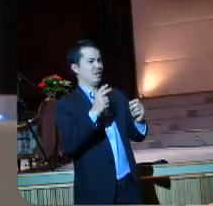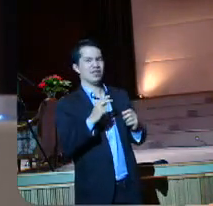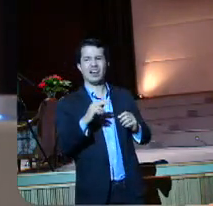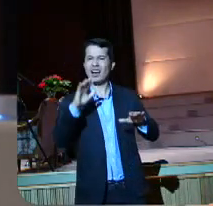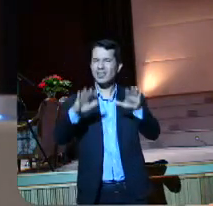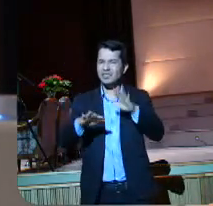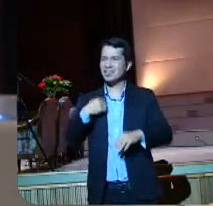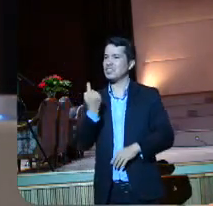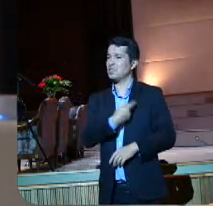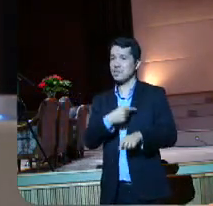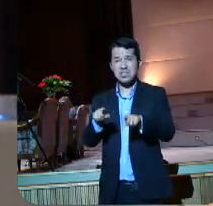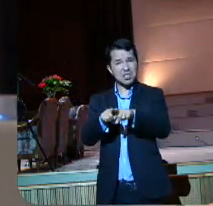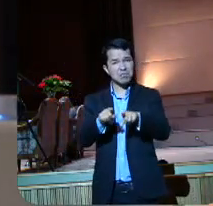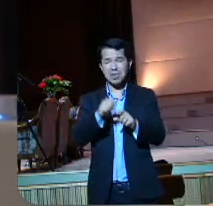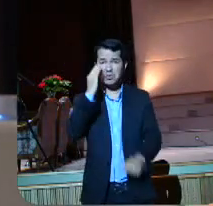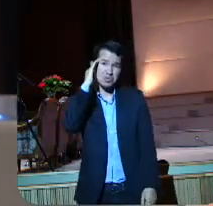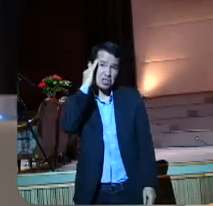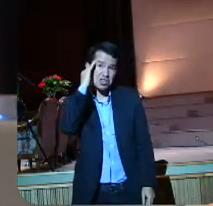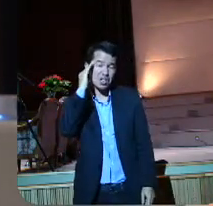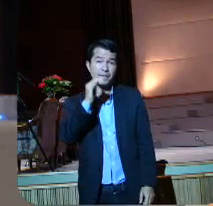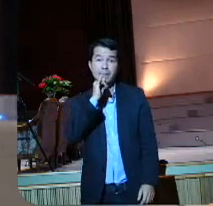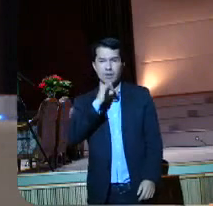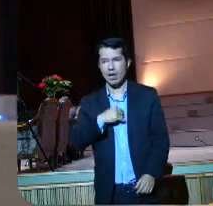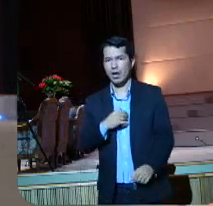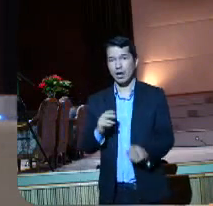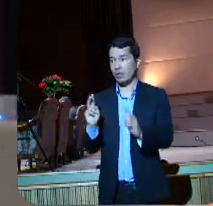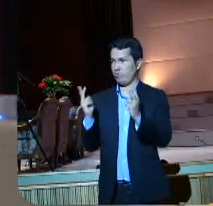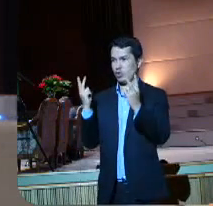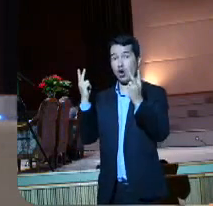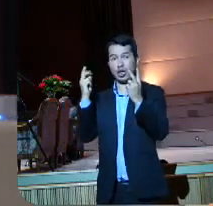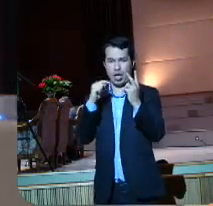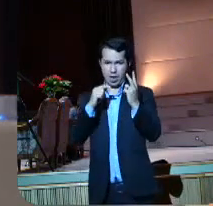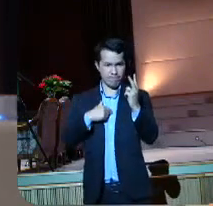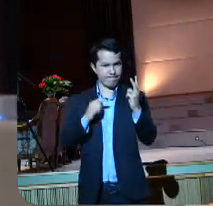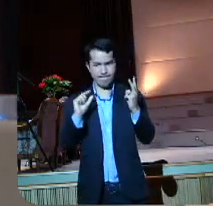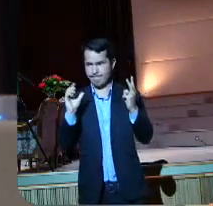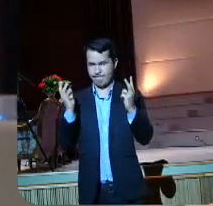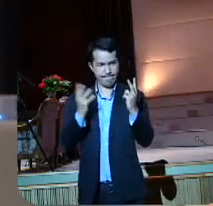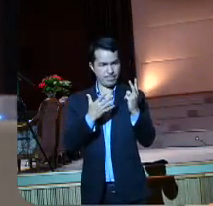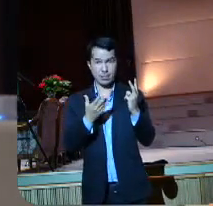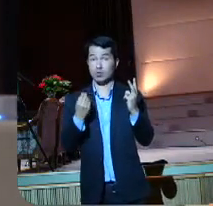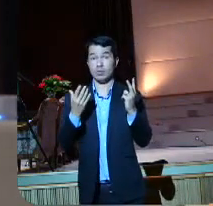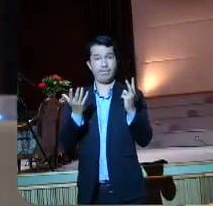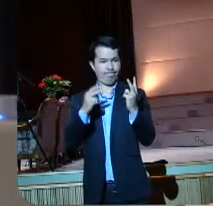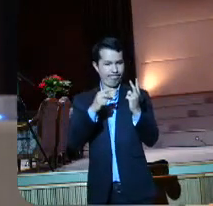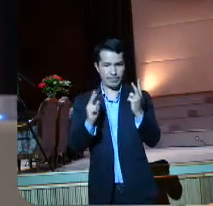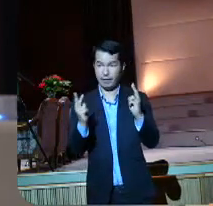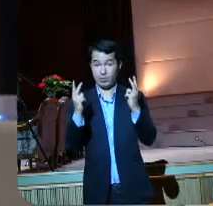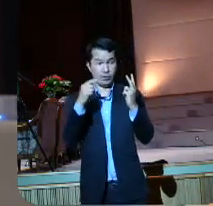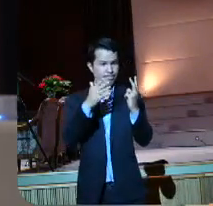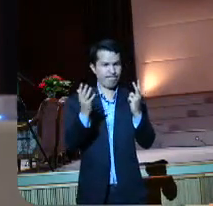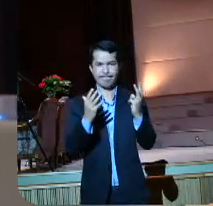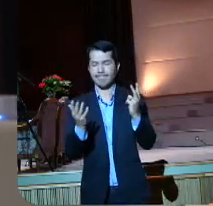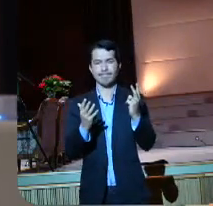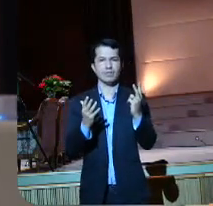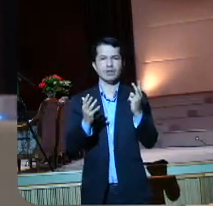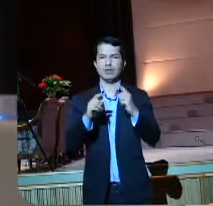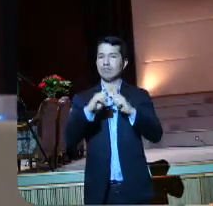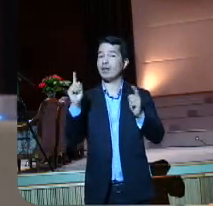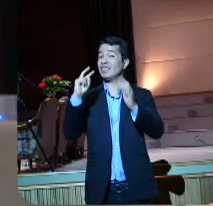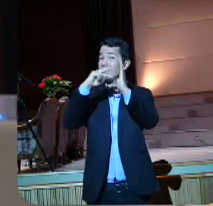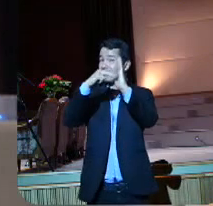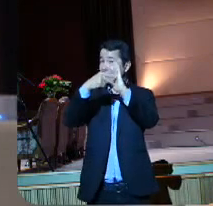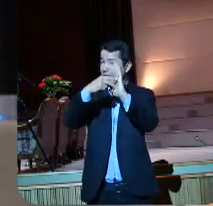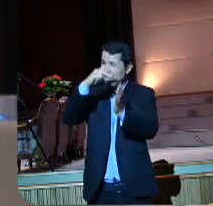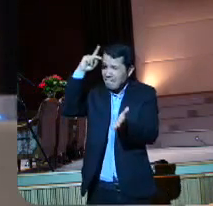discernindo o significado da verdadeira vitória, porque é só na sala do trono que a gente vai descobrir os significados